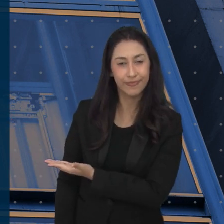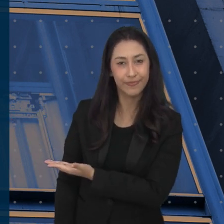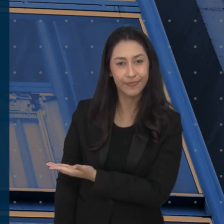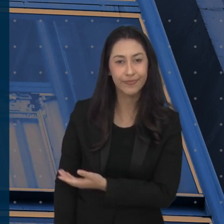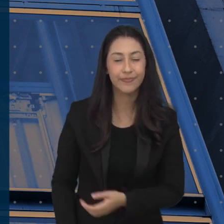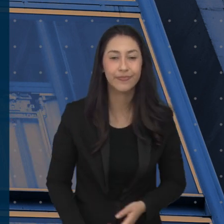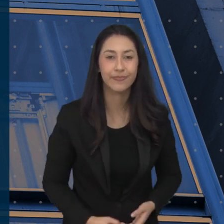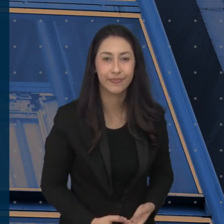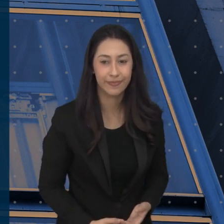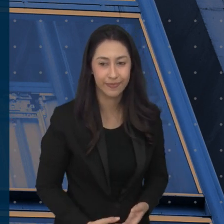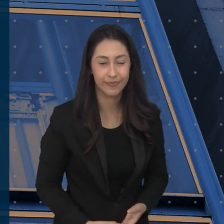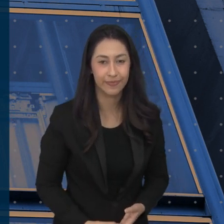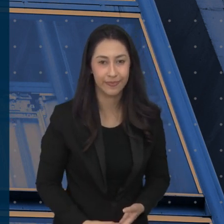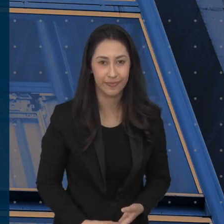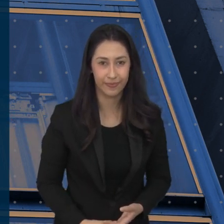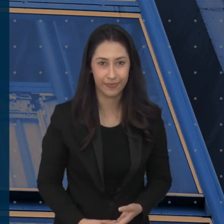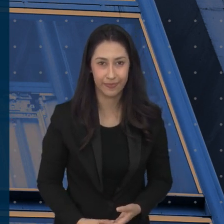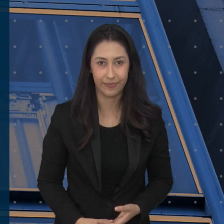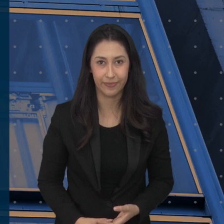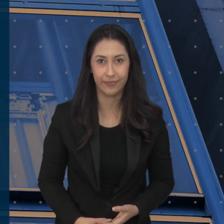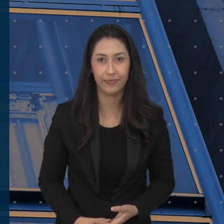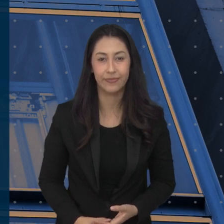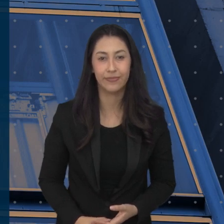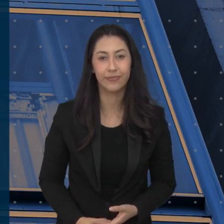número 175, no centro.